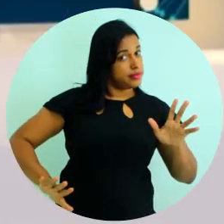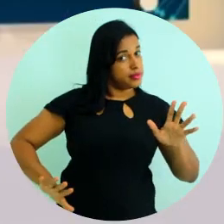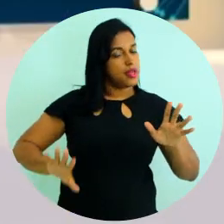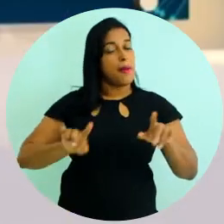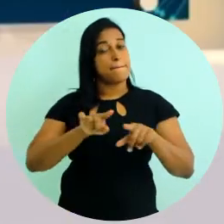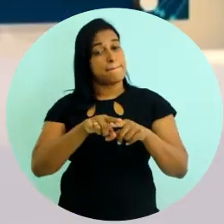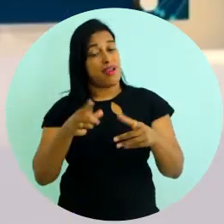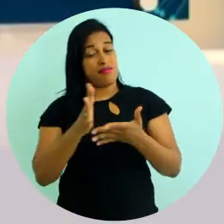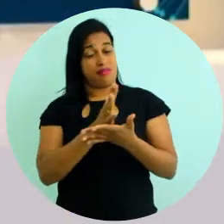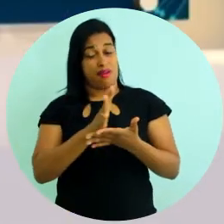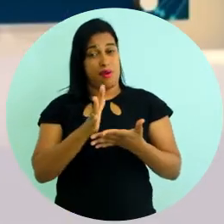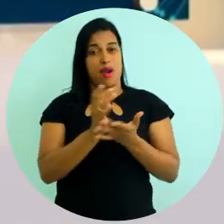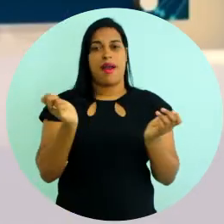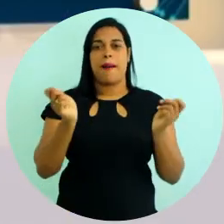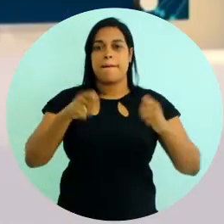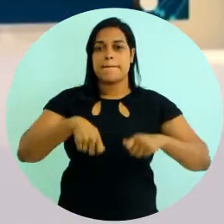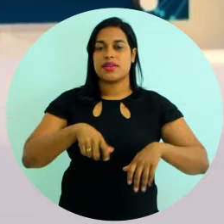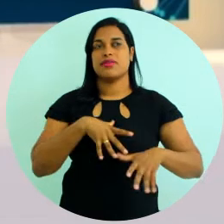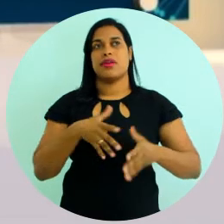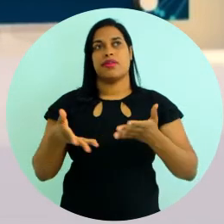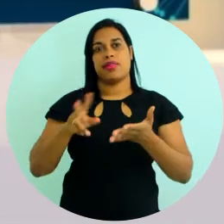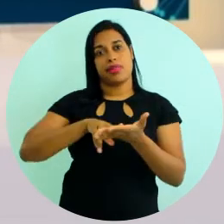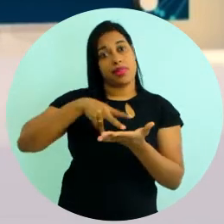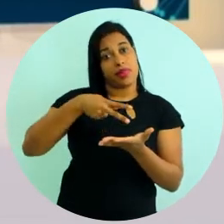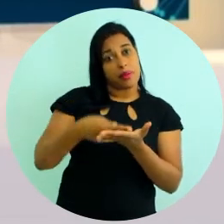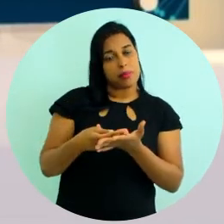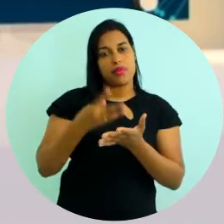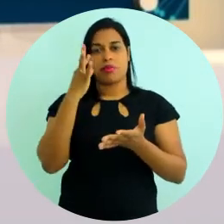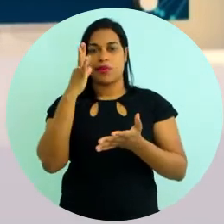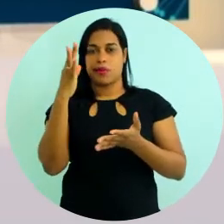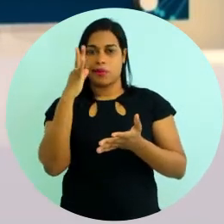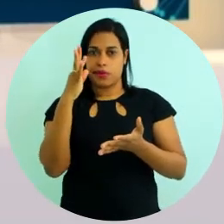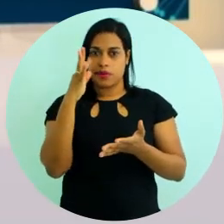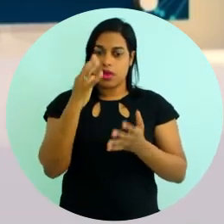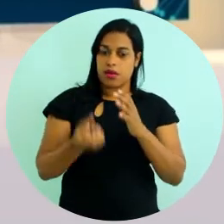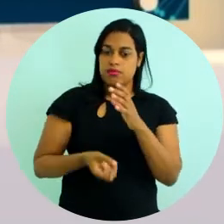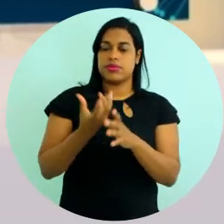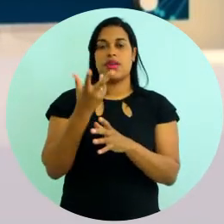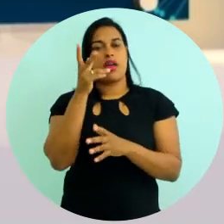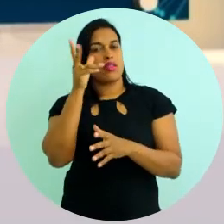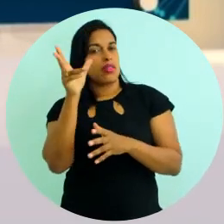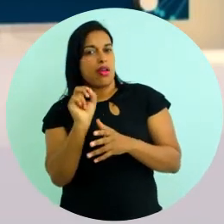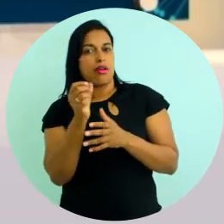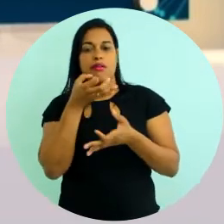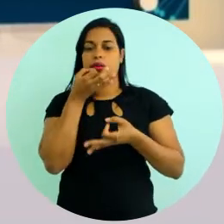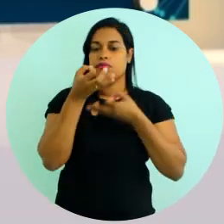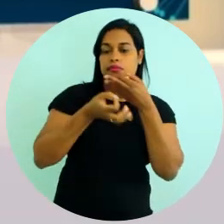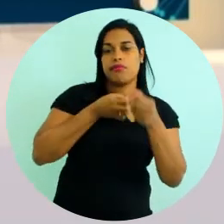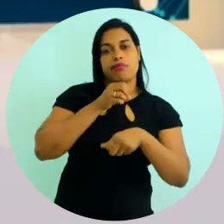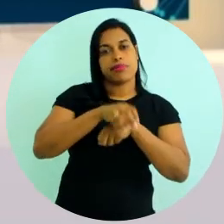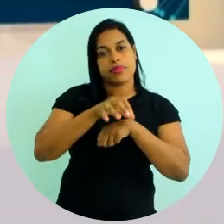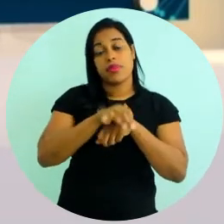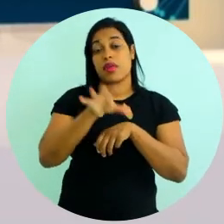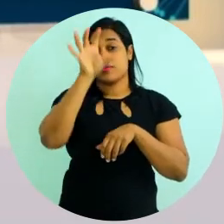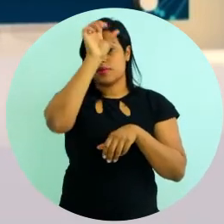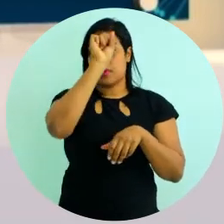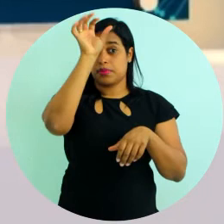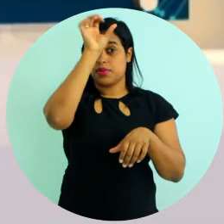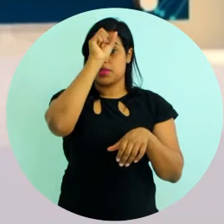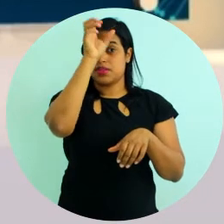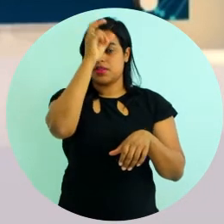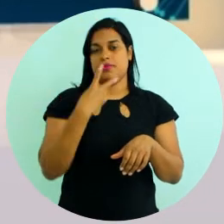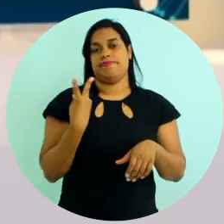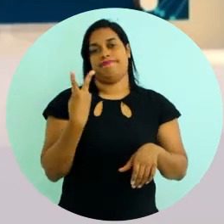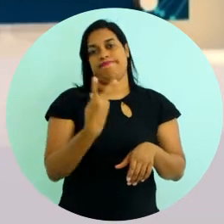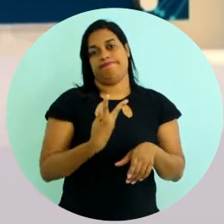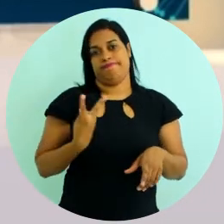filosofia. Em certas áreas, a capacidade de interpretar teorias, criar novas ideias e argumentos são